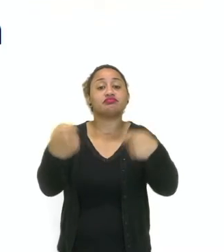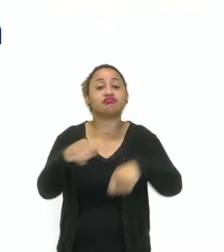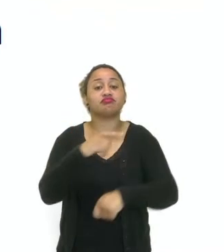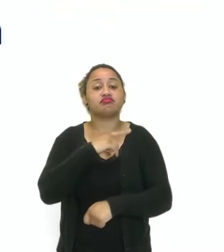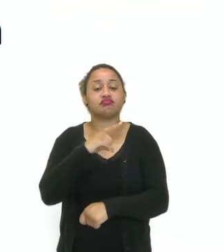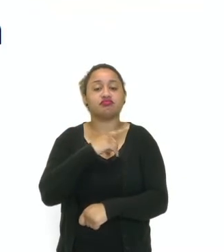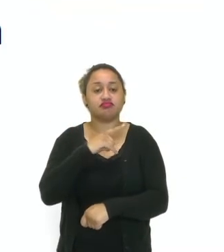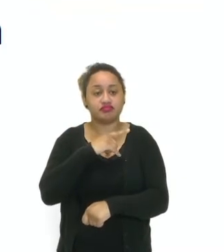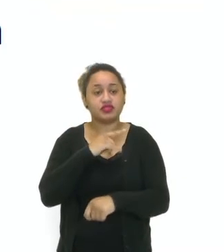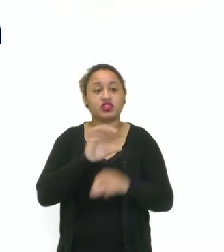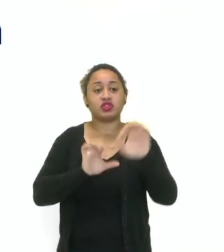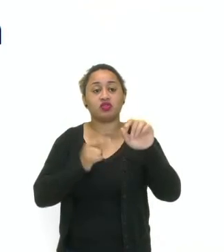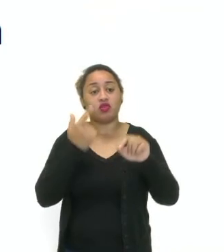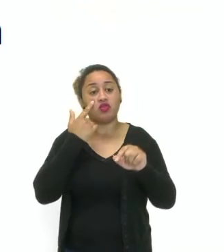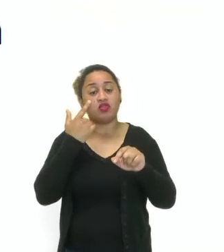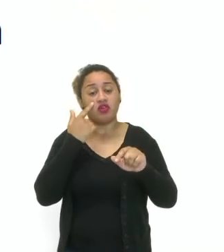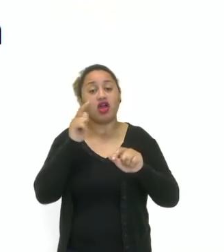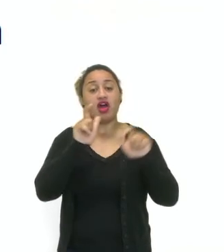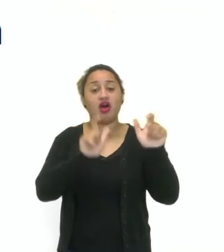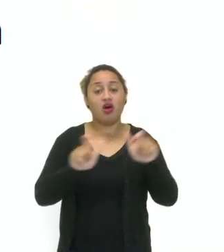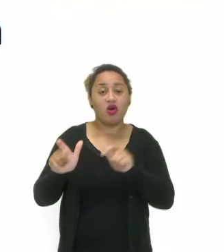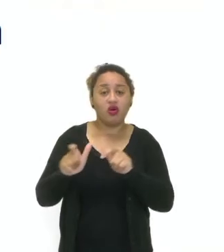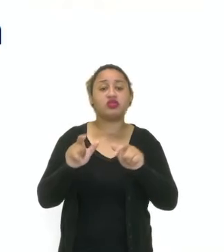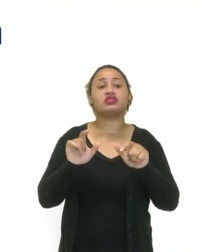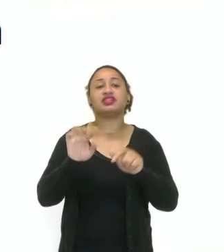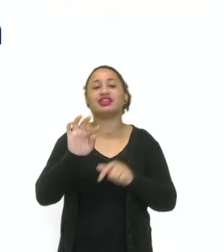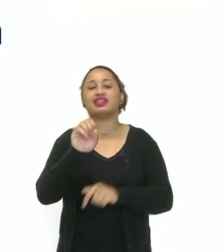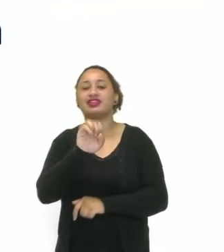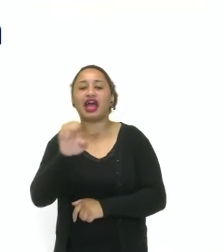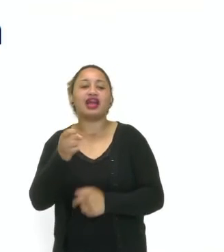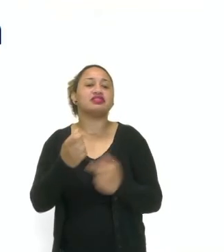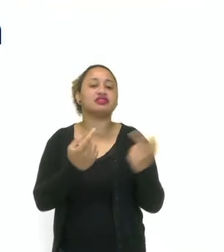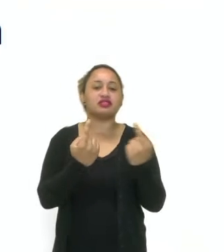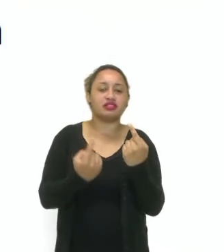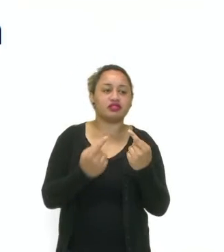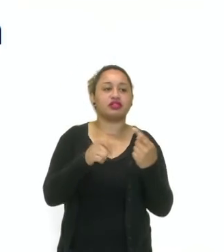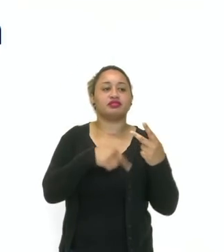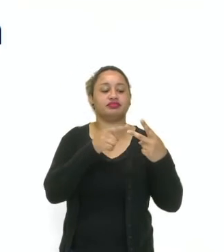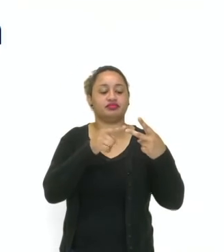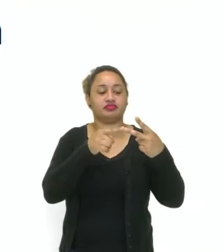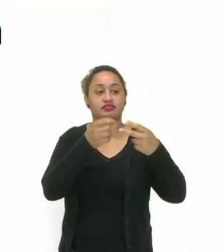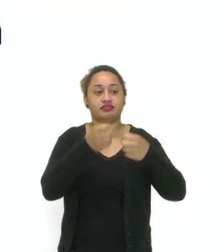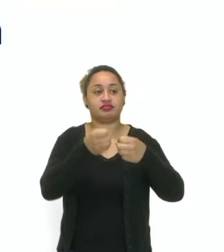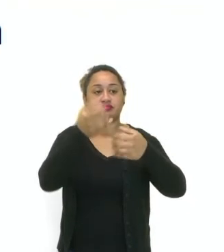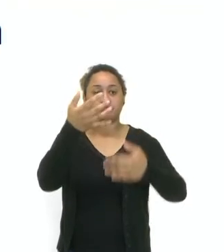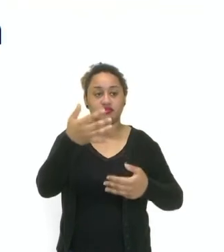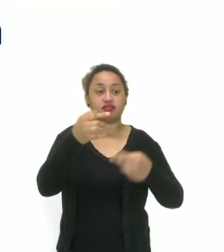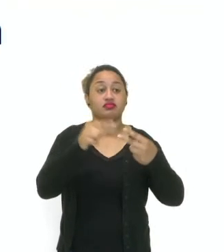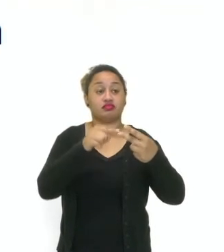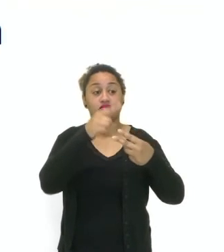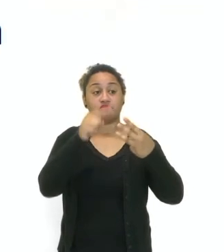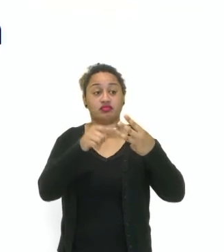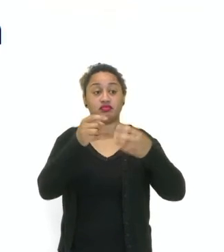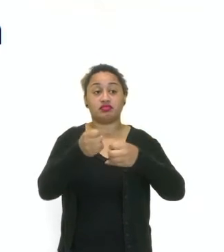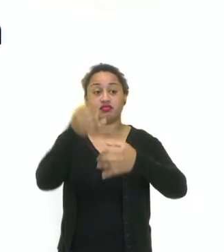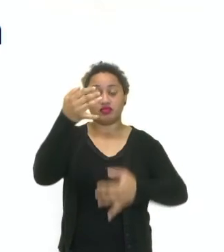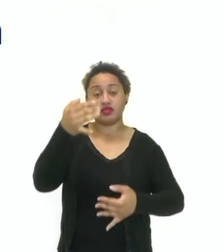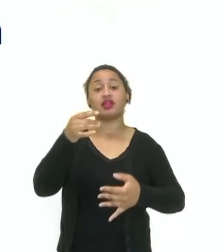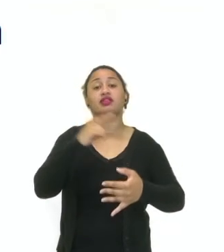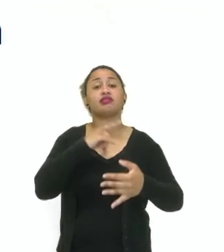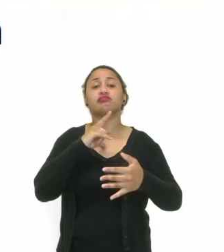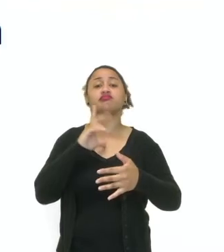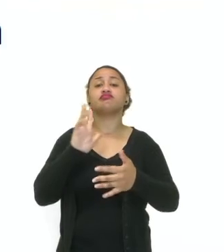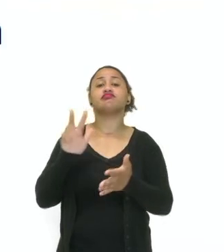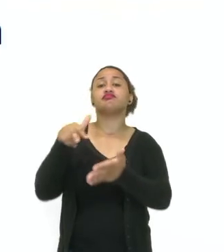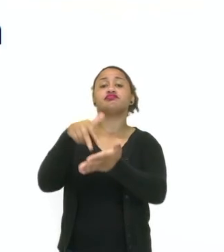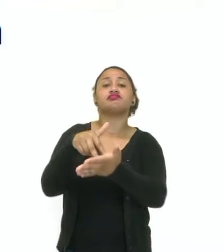Vou localizar a tese a ser defendida. No desenvolvimento, vai assumir uma posição o quê?